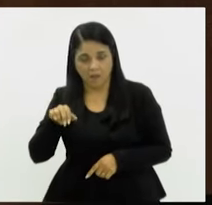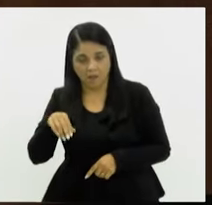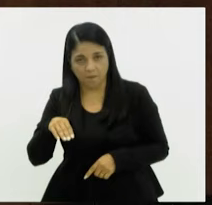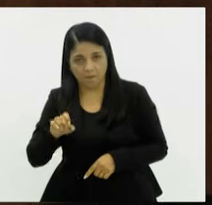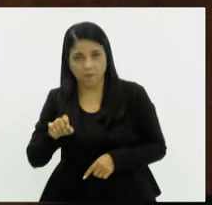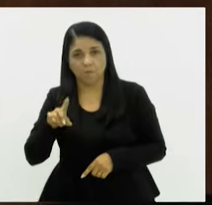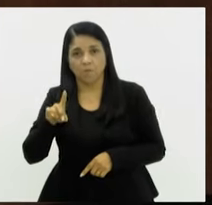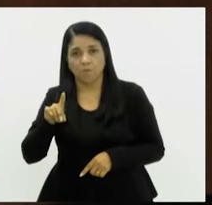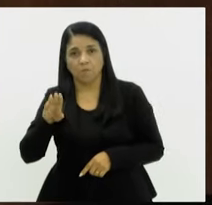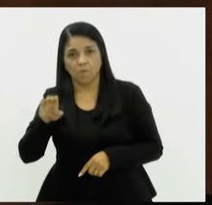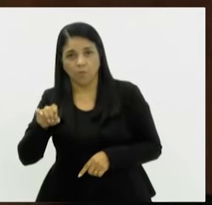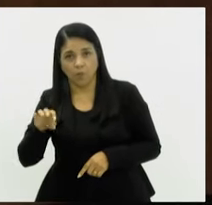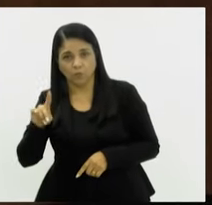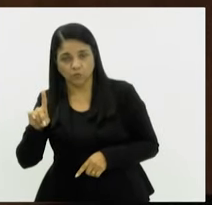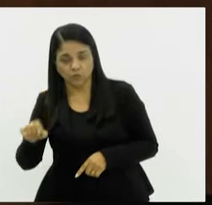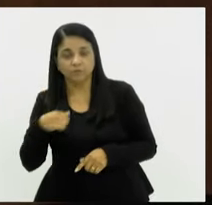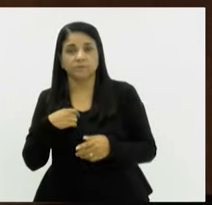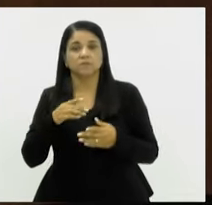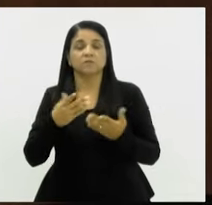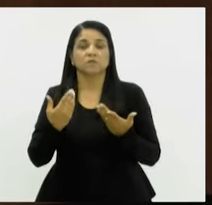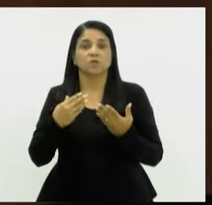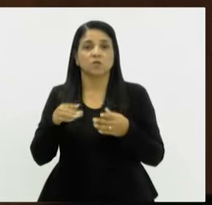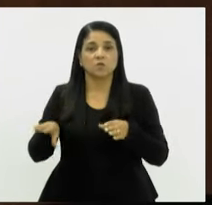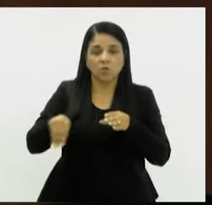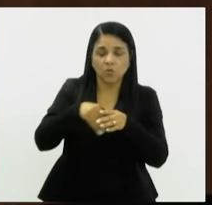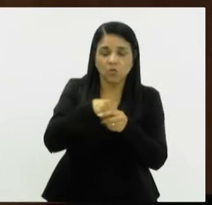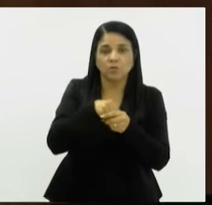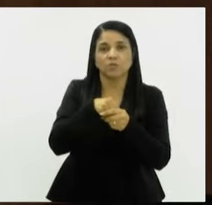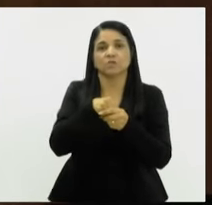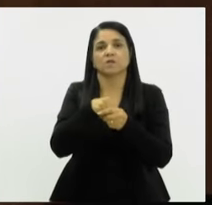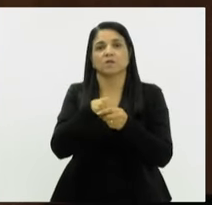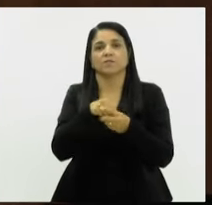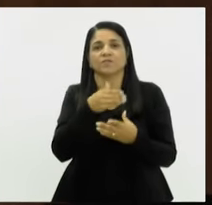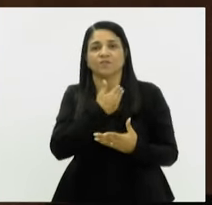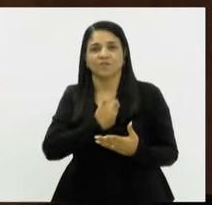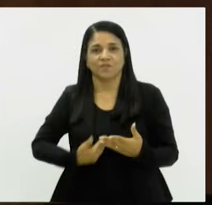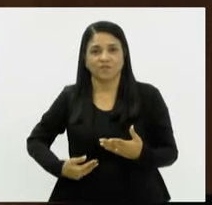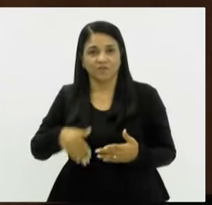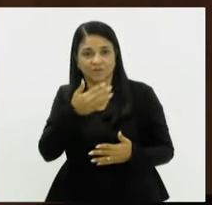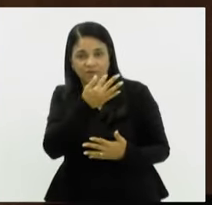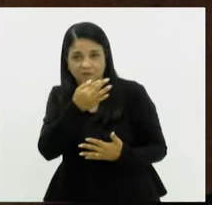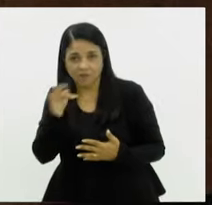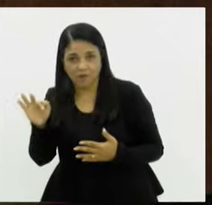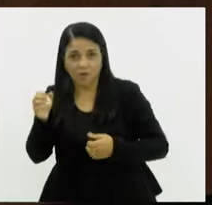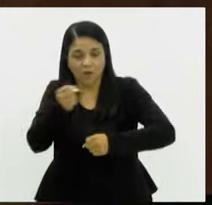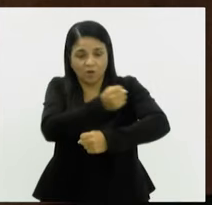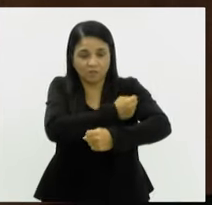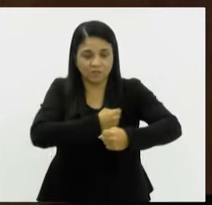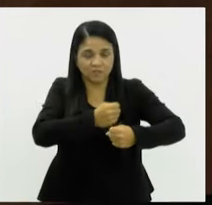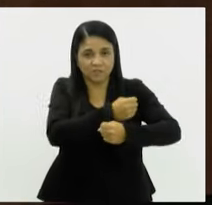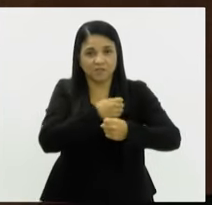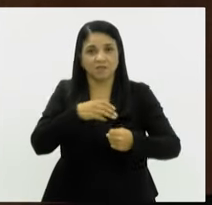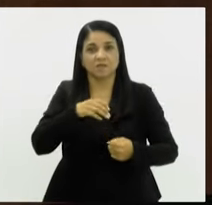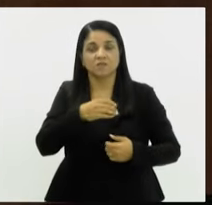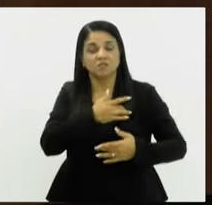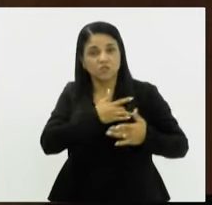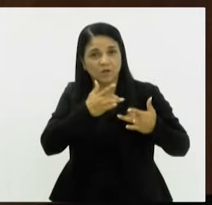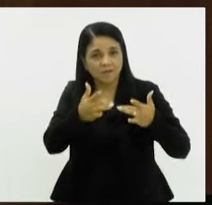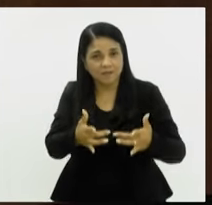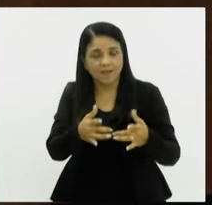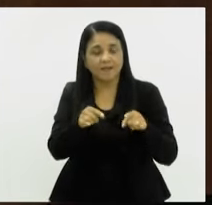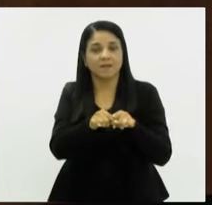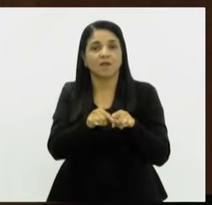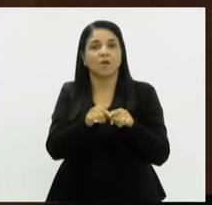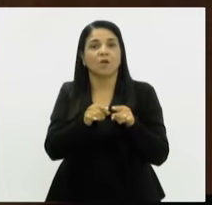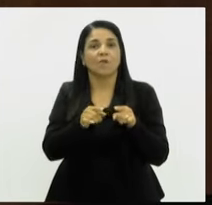rota de programa do governo federal, ter as cozinhas solidárias, a gente apresentou a possibilidade de tê-las no tempo ocioso das escolas, que tem